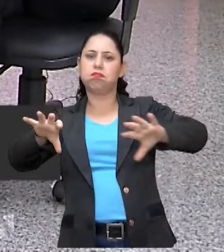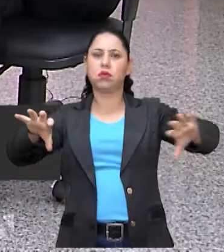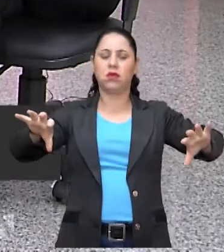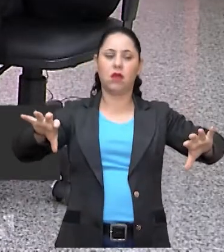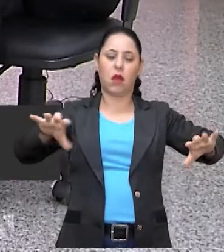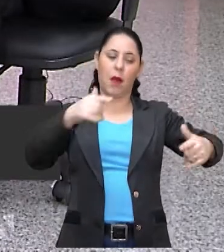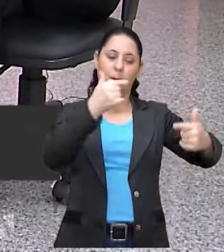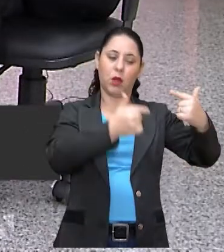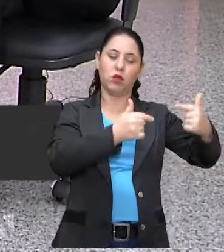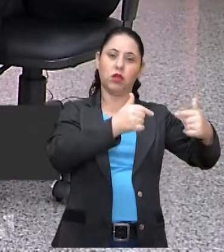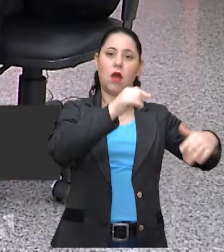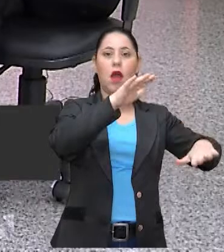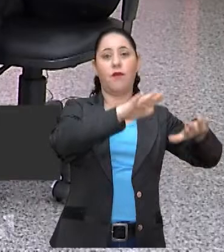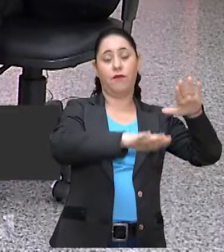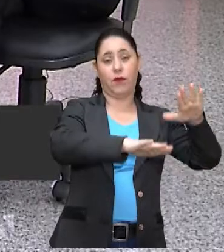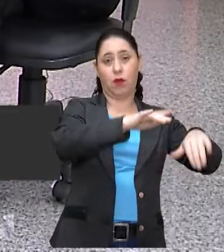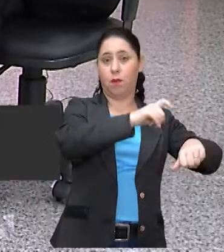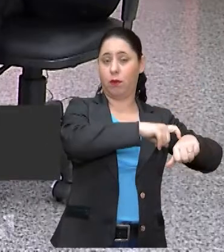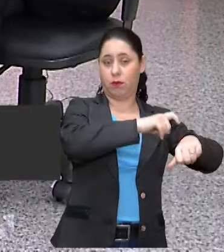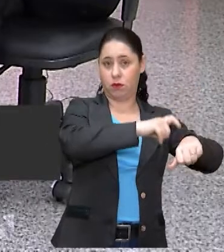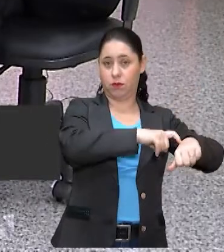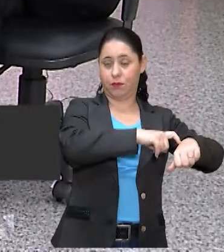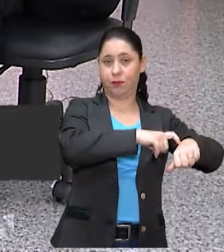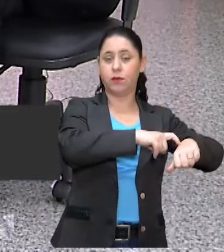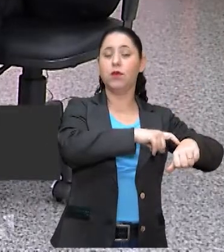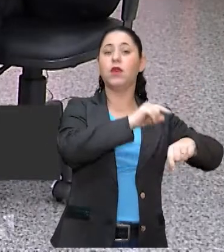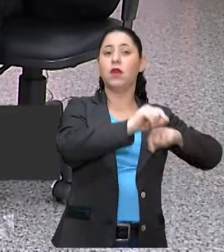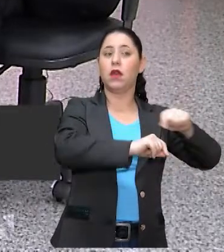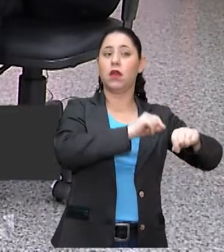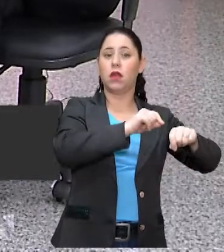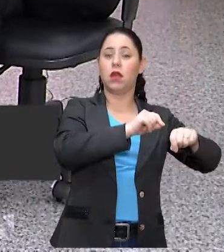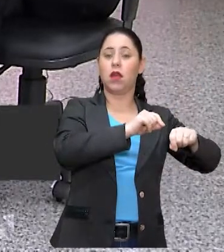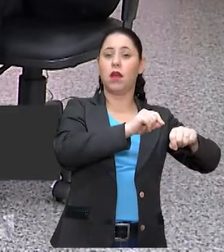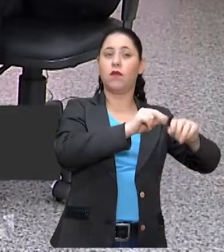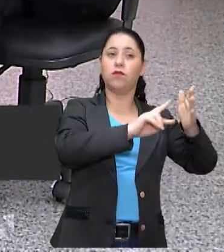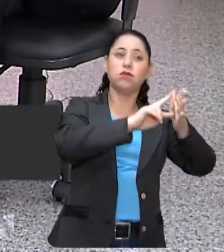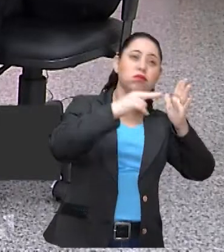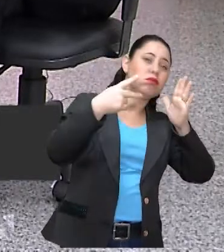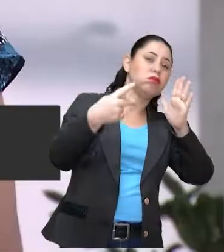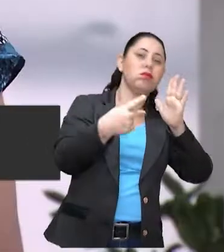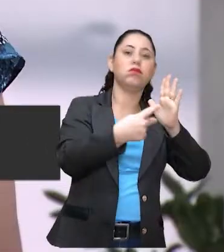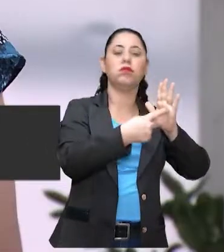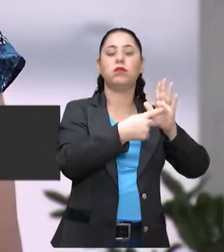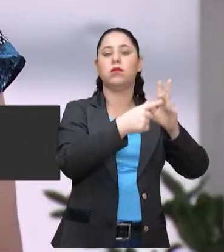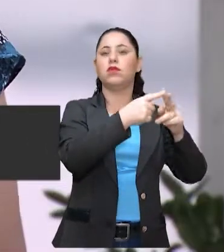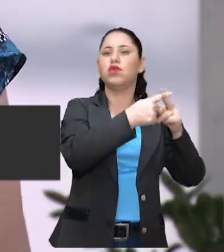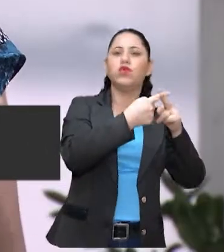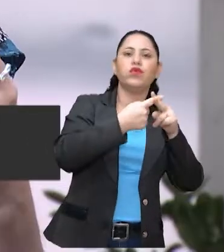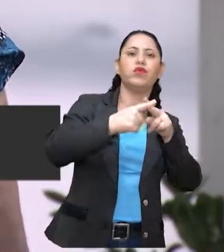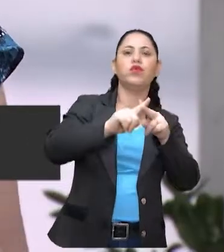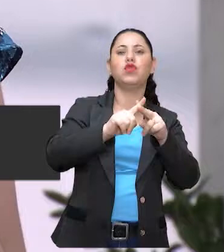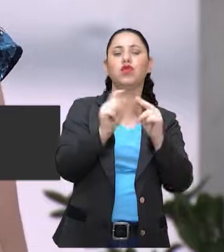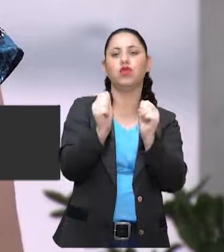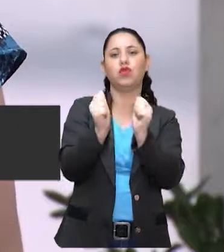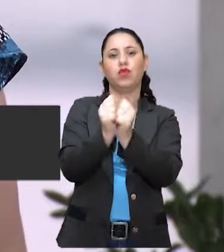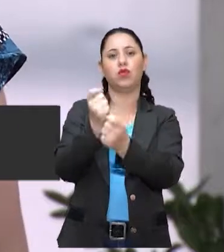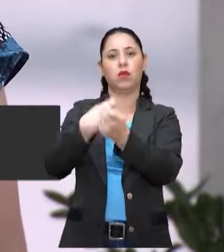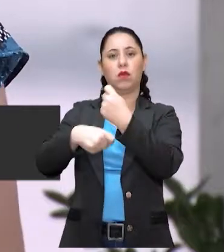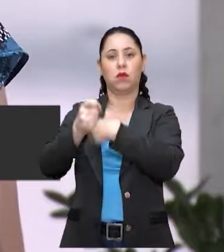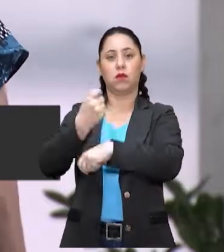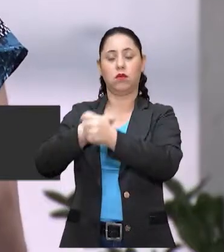De repente, a política, em alguns momentos, e não poucos, ela vai se traduzir nesse instrumento para, junto